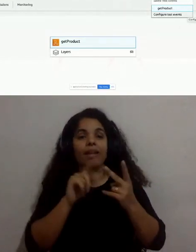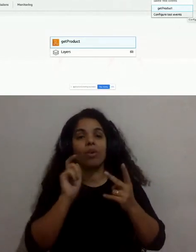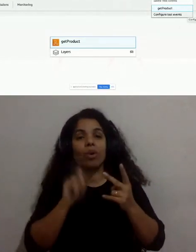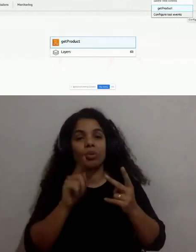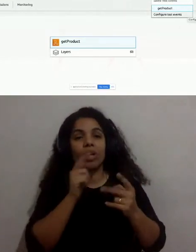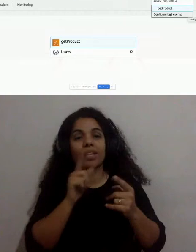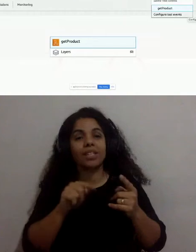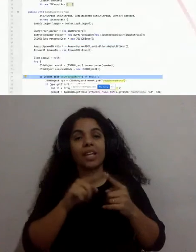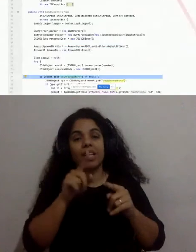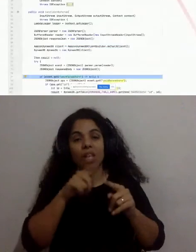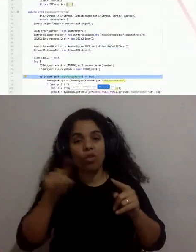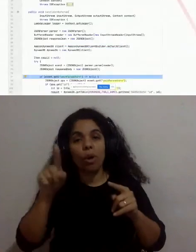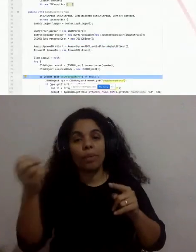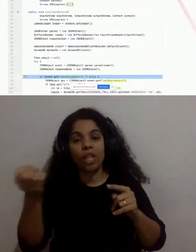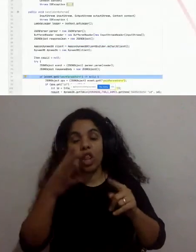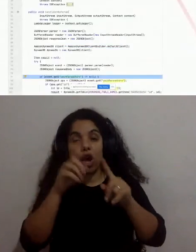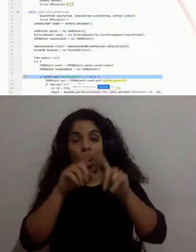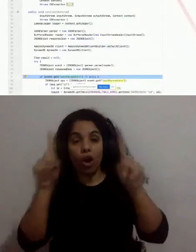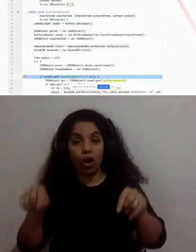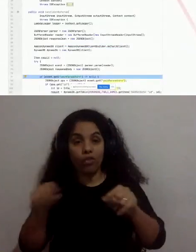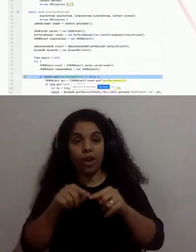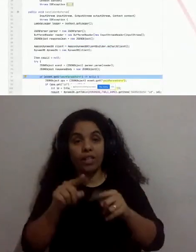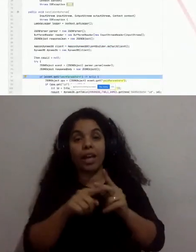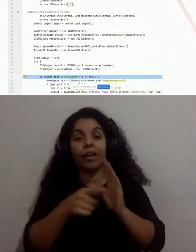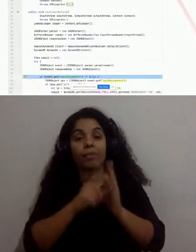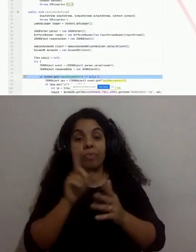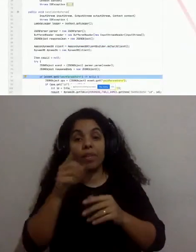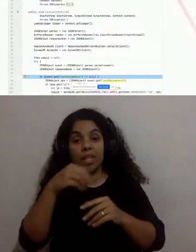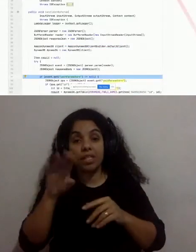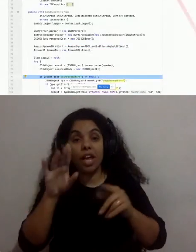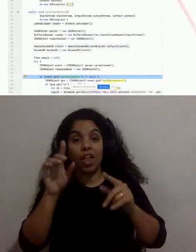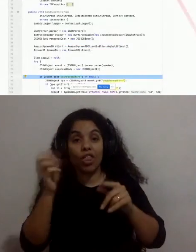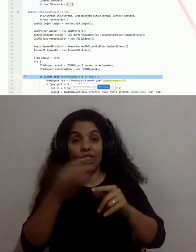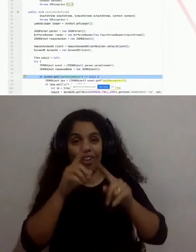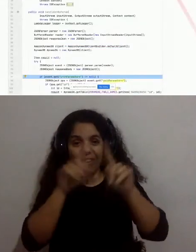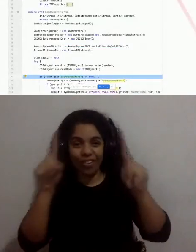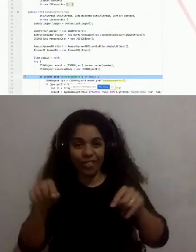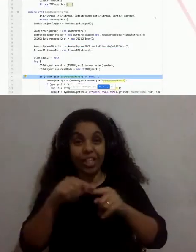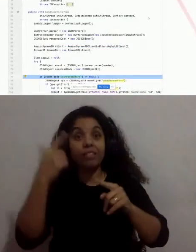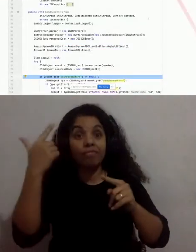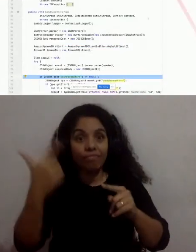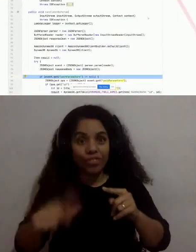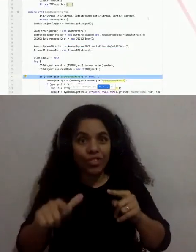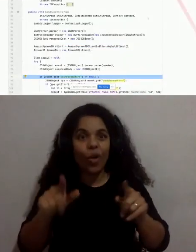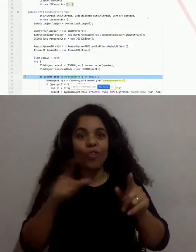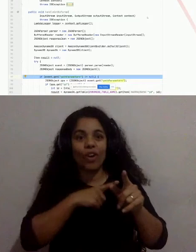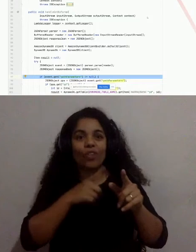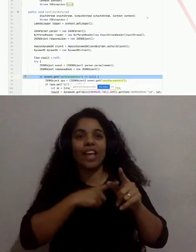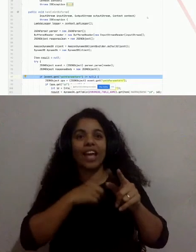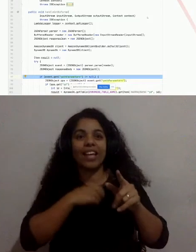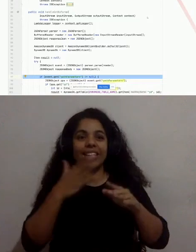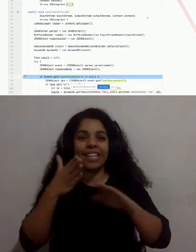eu vou para essa nova tela. Antes de eu ir para essa nova tela, de novo, eu tenho que